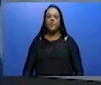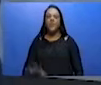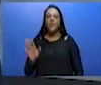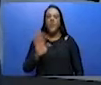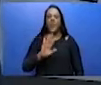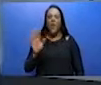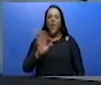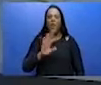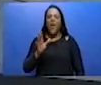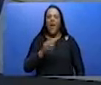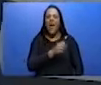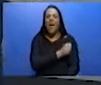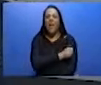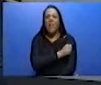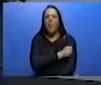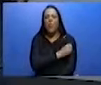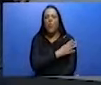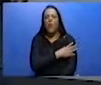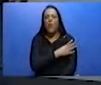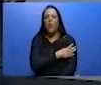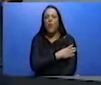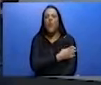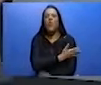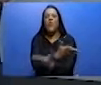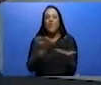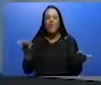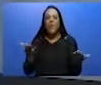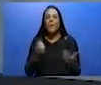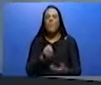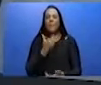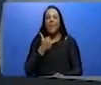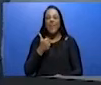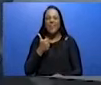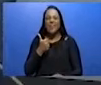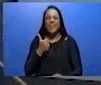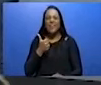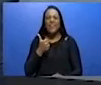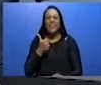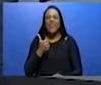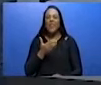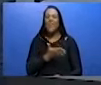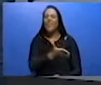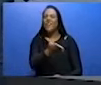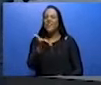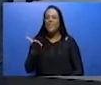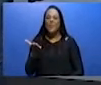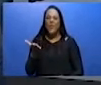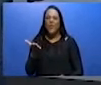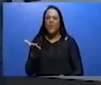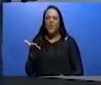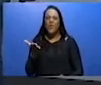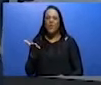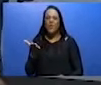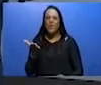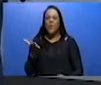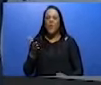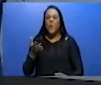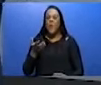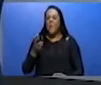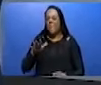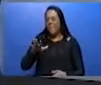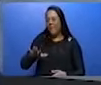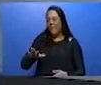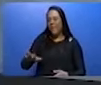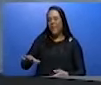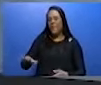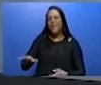Olá, quarto ano. Como tem passado, meus amores? Faz tempo que eu não chamo vocês de meus pequenos guerreiros, né? Meus alunos têm hora e falam, tia, o